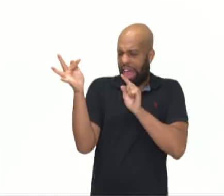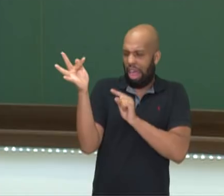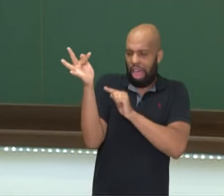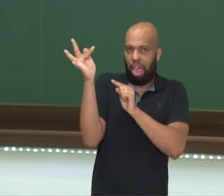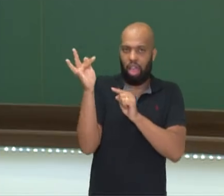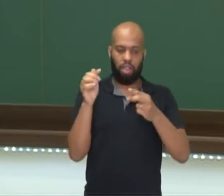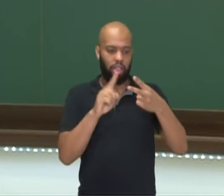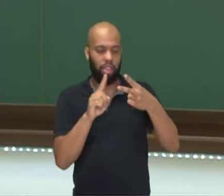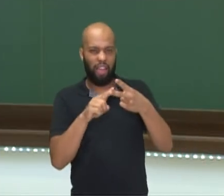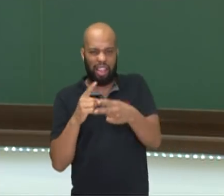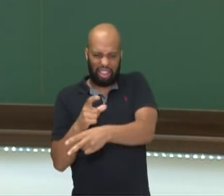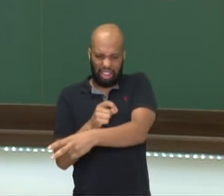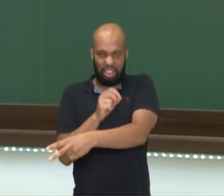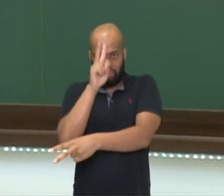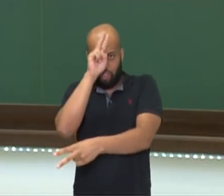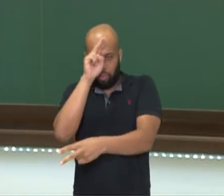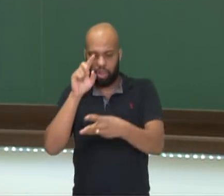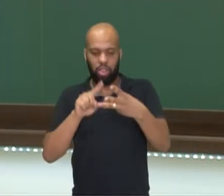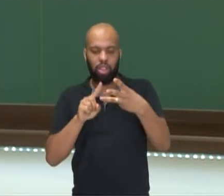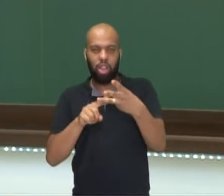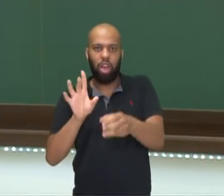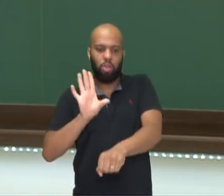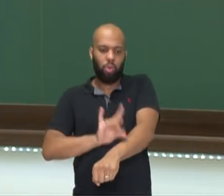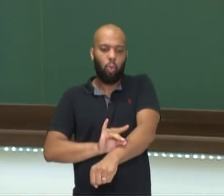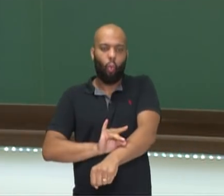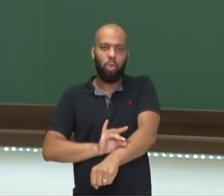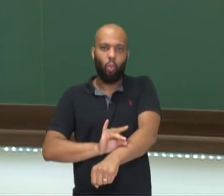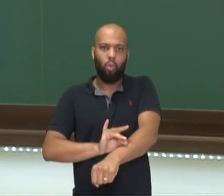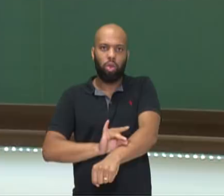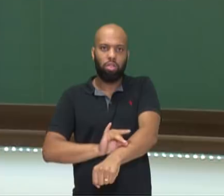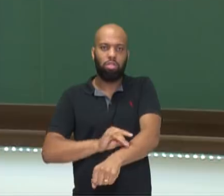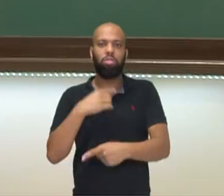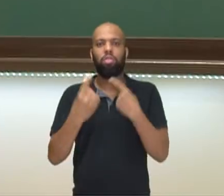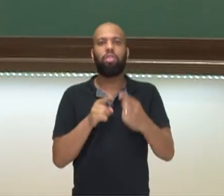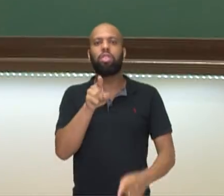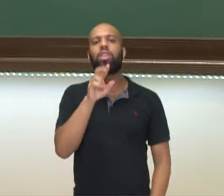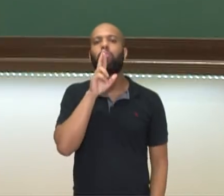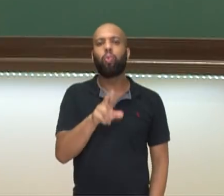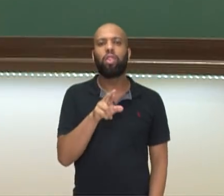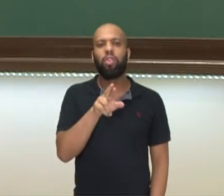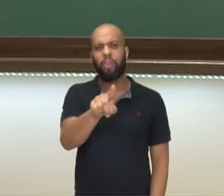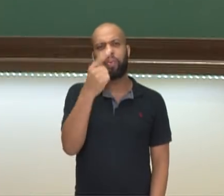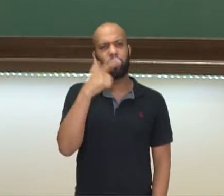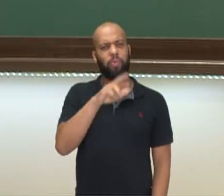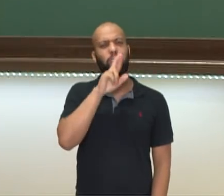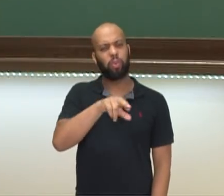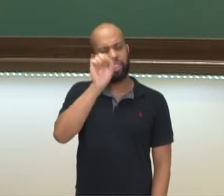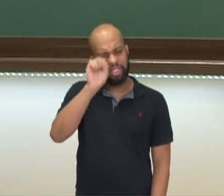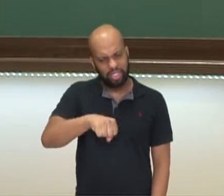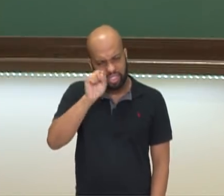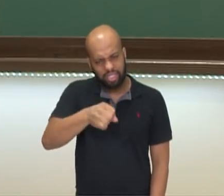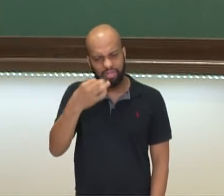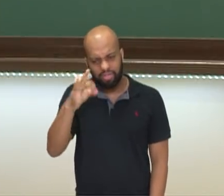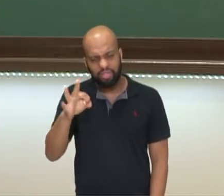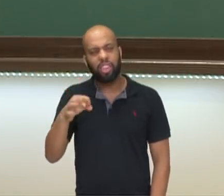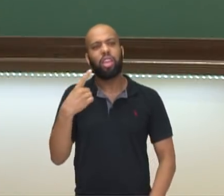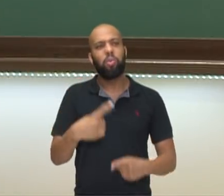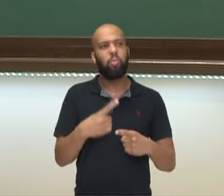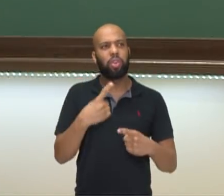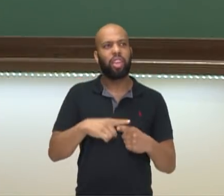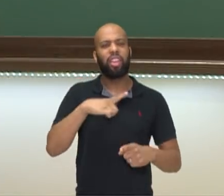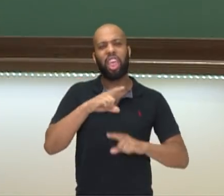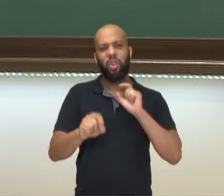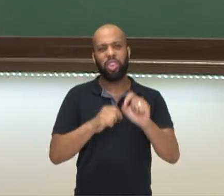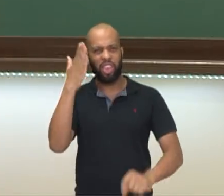ou sanguessuga. Eu tenho certeza que vocês acertaram porque vocês são brilhantes e pelos comentários que a gente